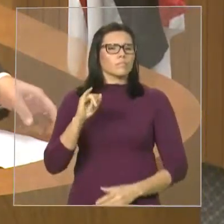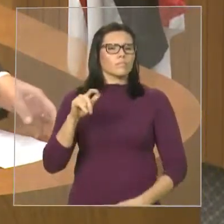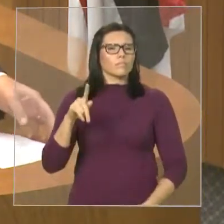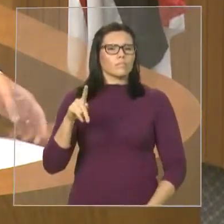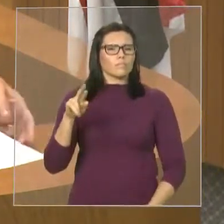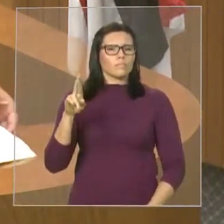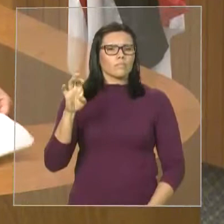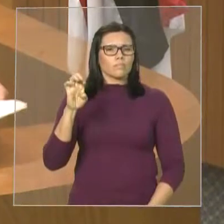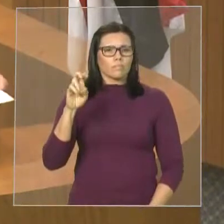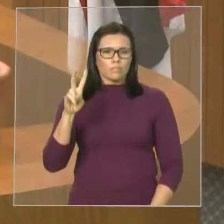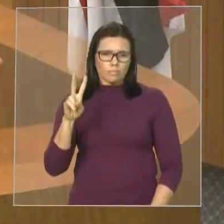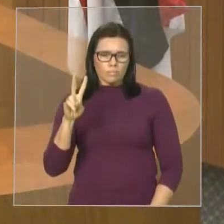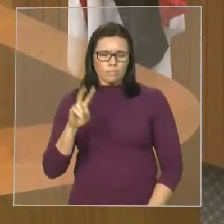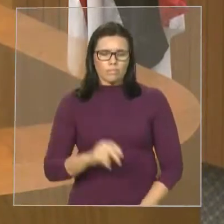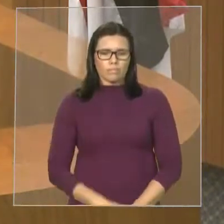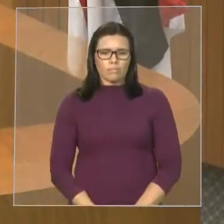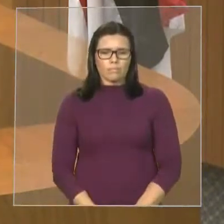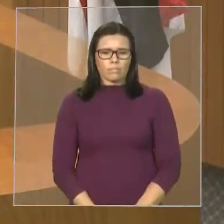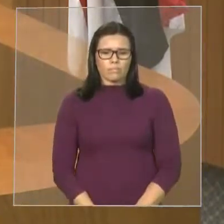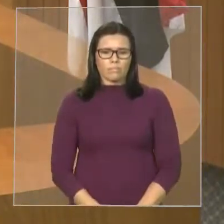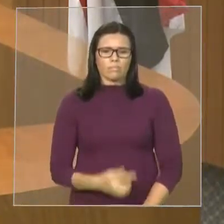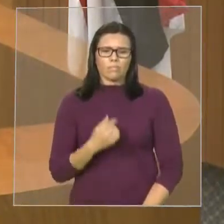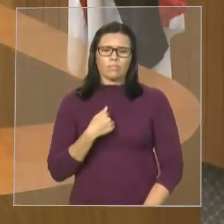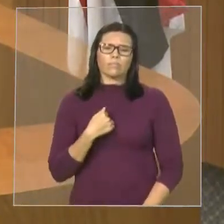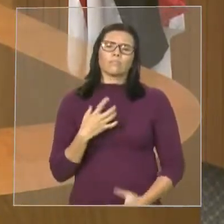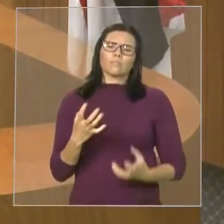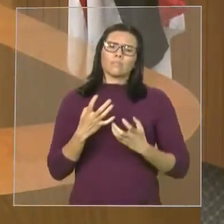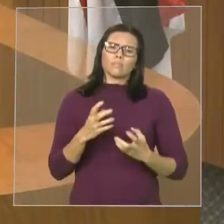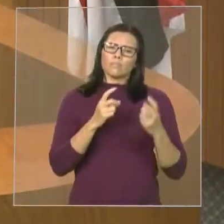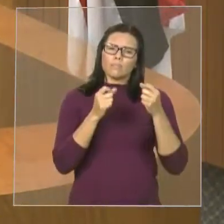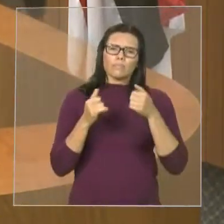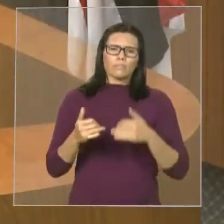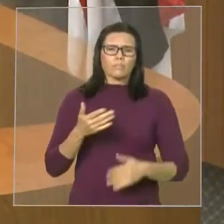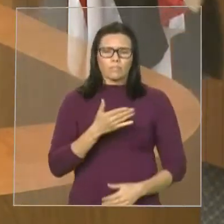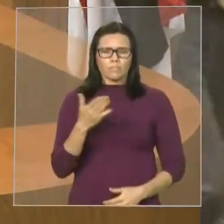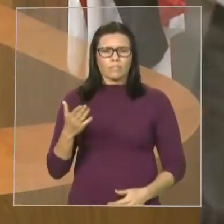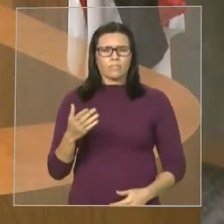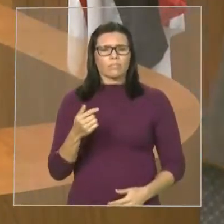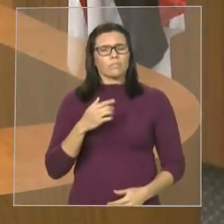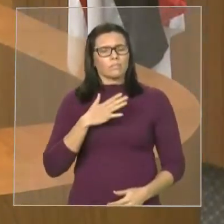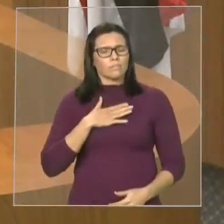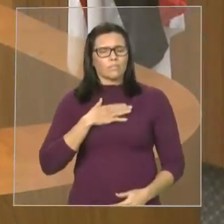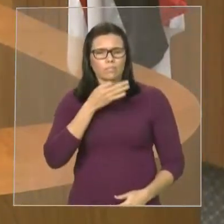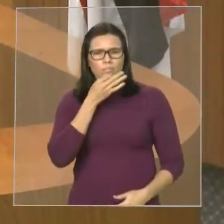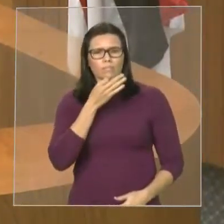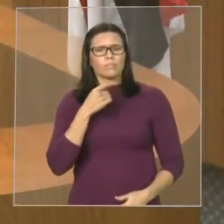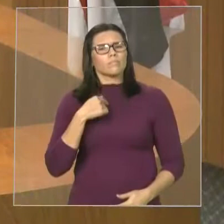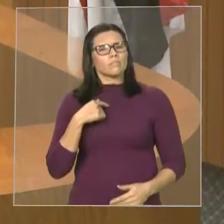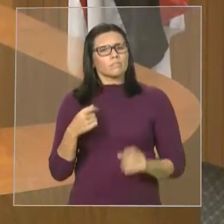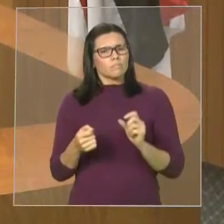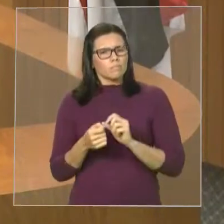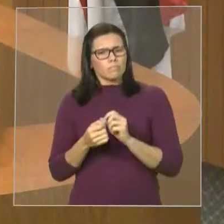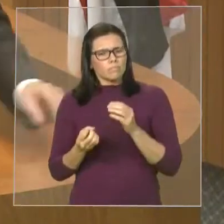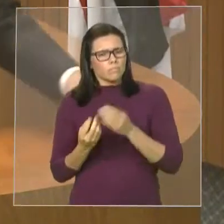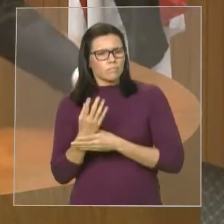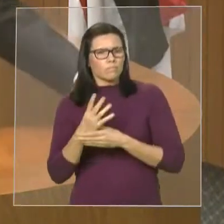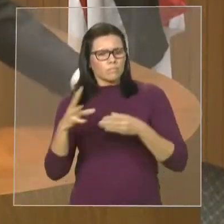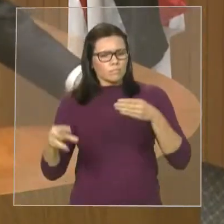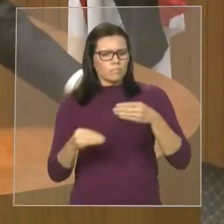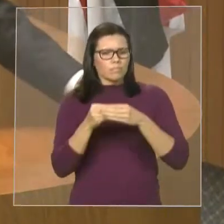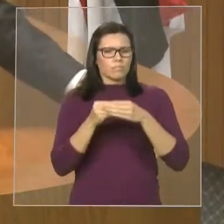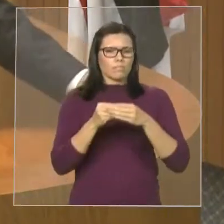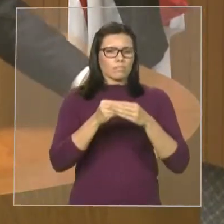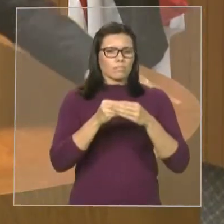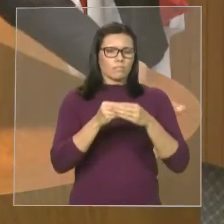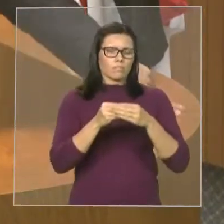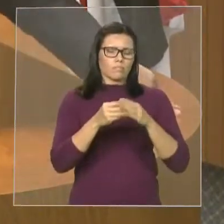que, das proposições que nós apresentamos nesta emenda, foi acolhida a que diz respeito à